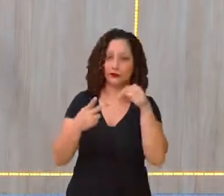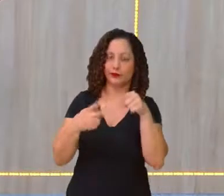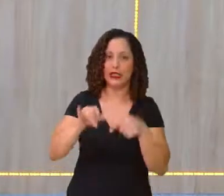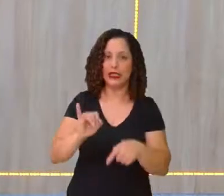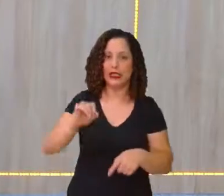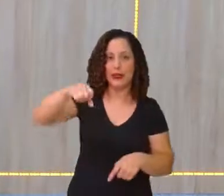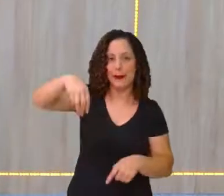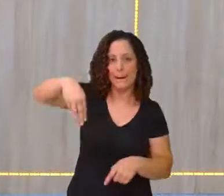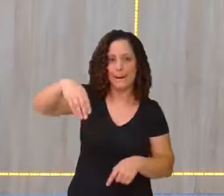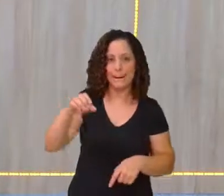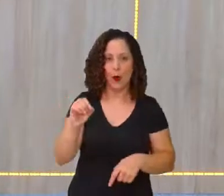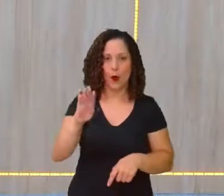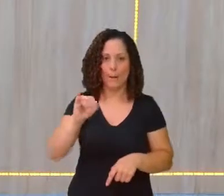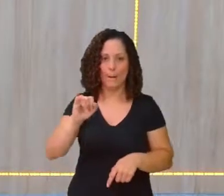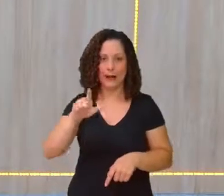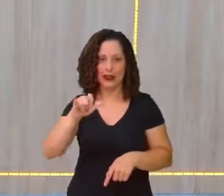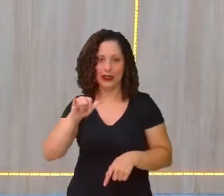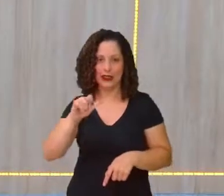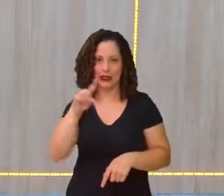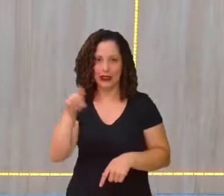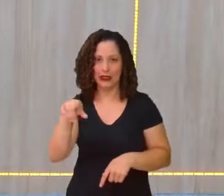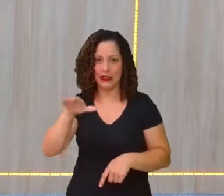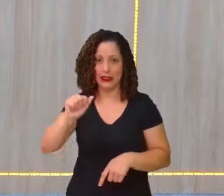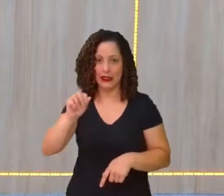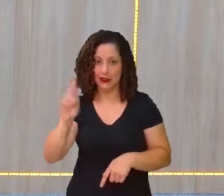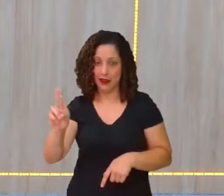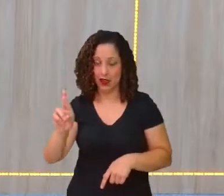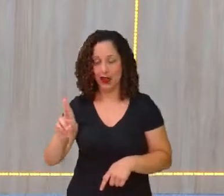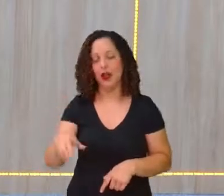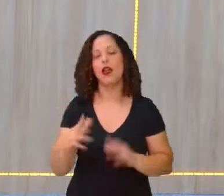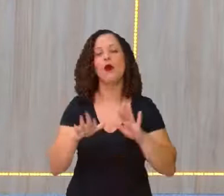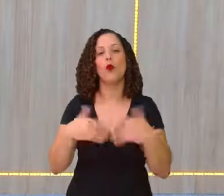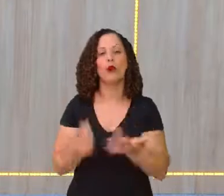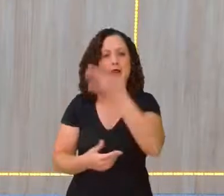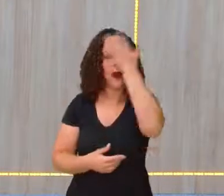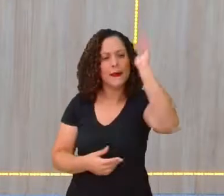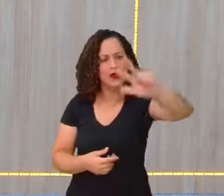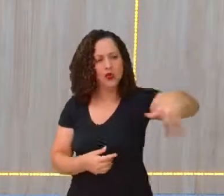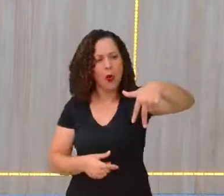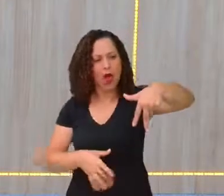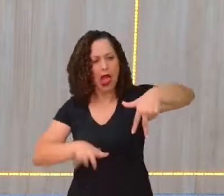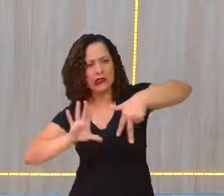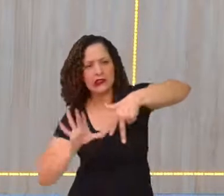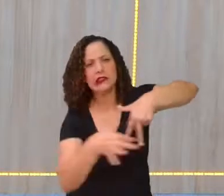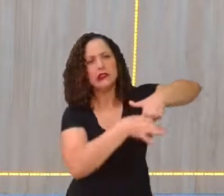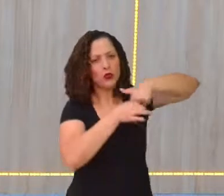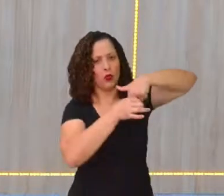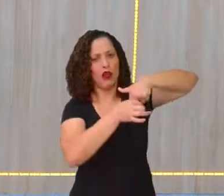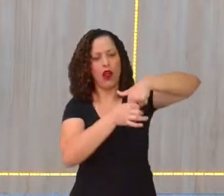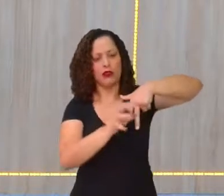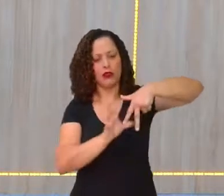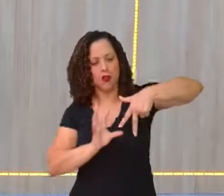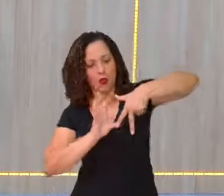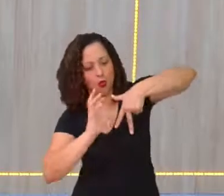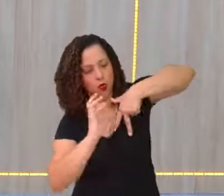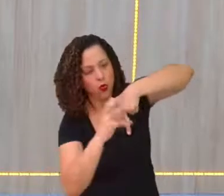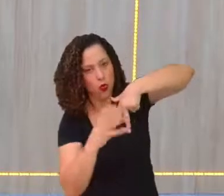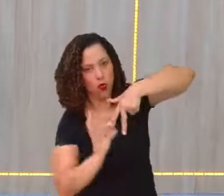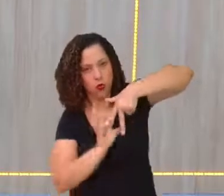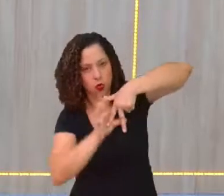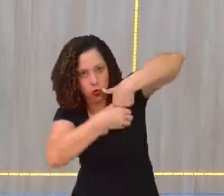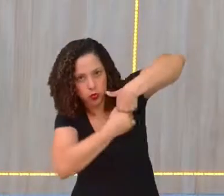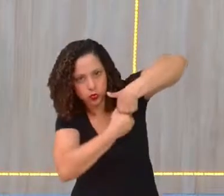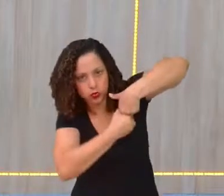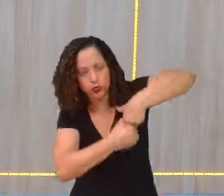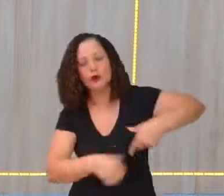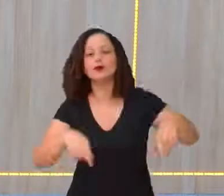a segurar a pessoa, né? Então, mais uma vez usando o exemplo do judô, e também tem relação com jiu-jitsu ou MMA,